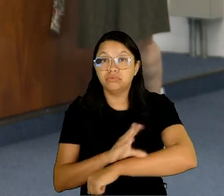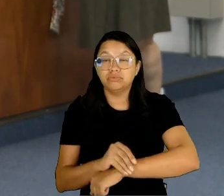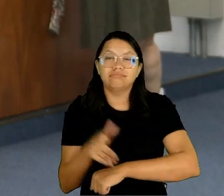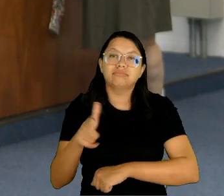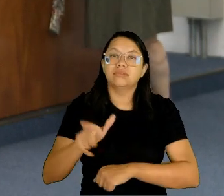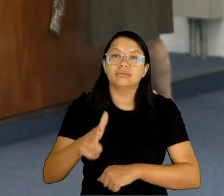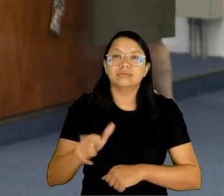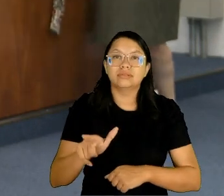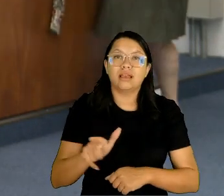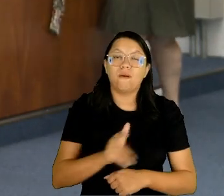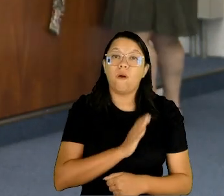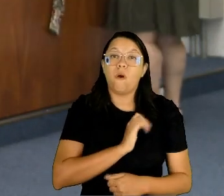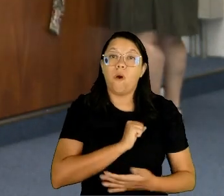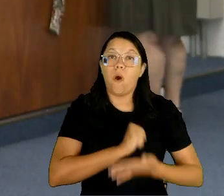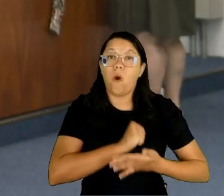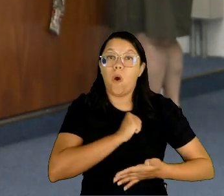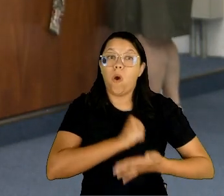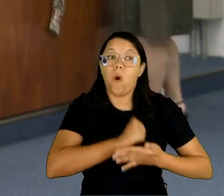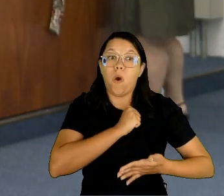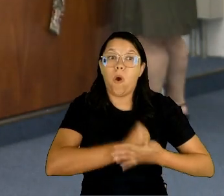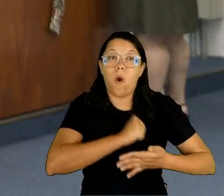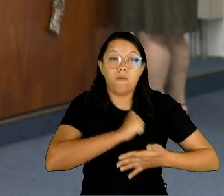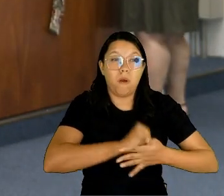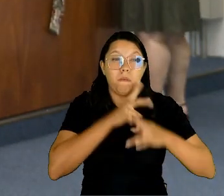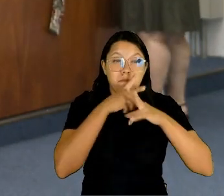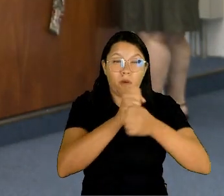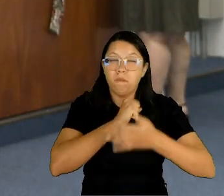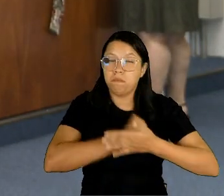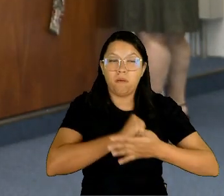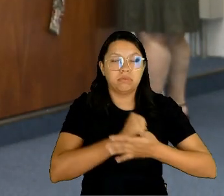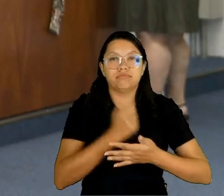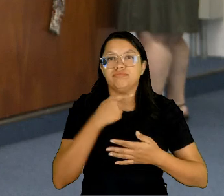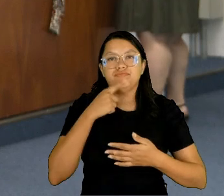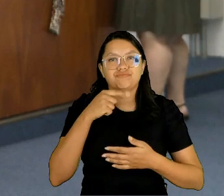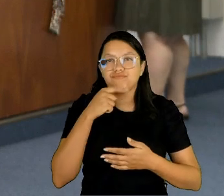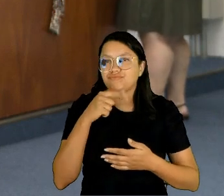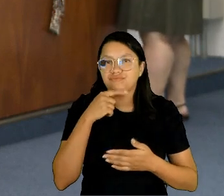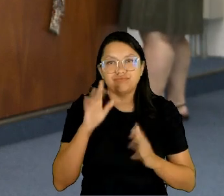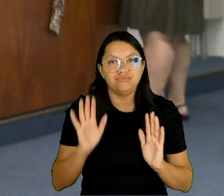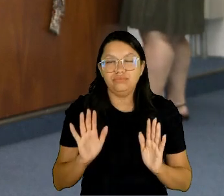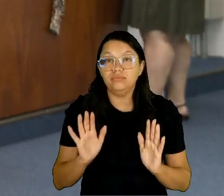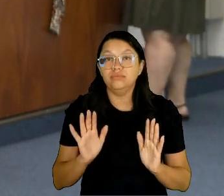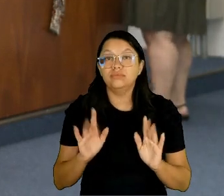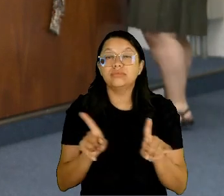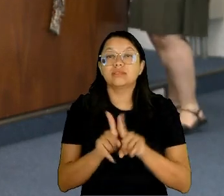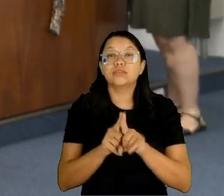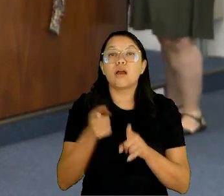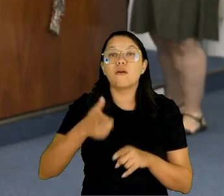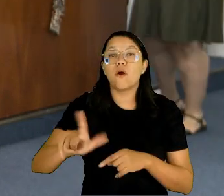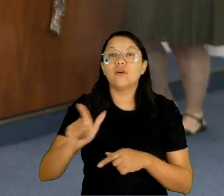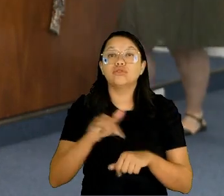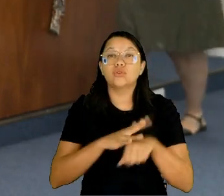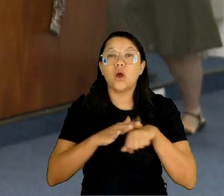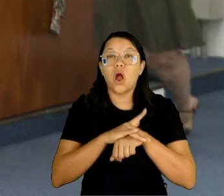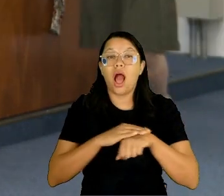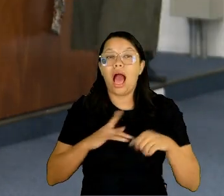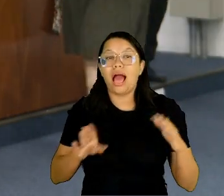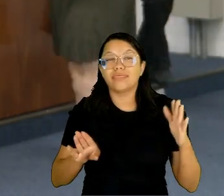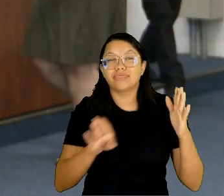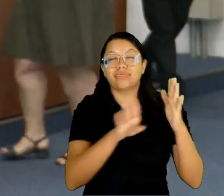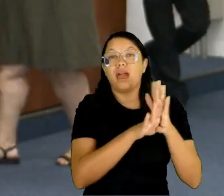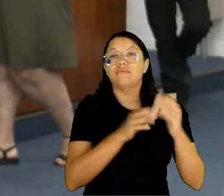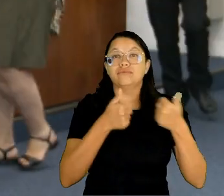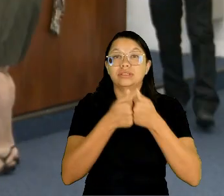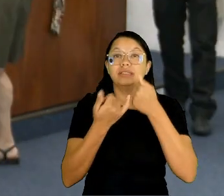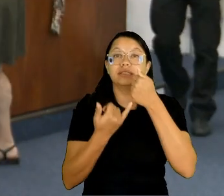e aí a gente não tem o coração conseguindo bombear com essa força toda que ele precisava. E além disso, qualquer outra doença que atinge